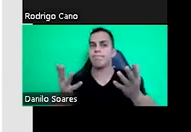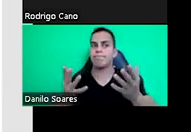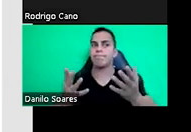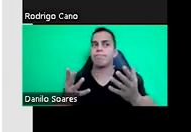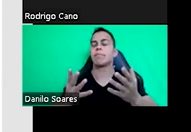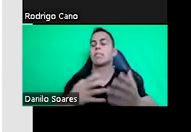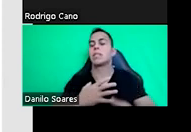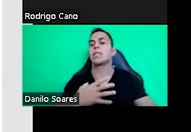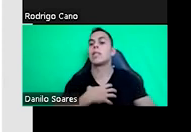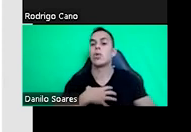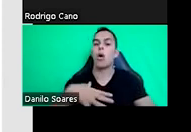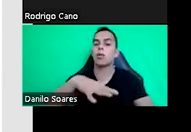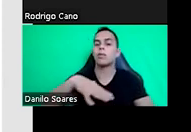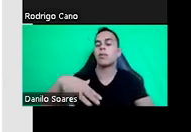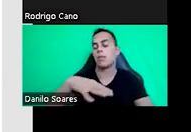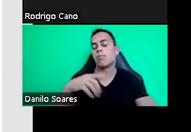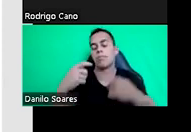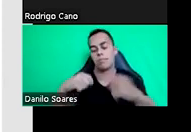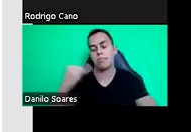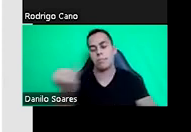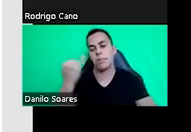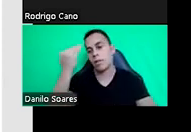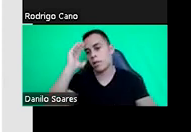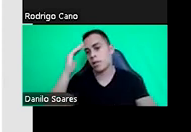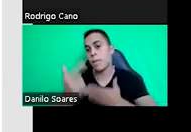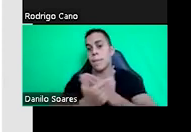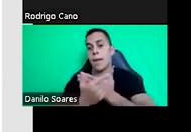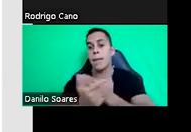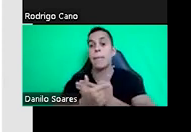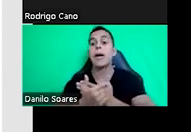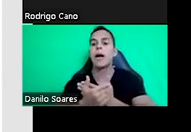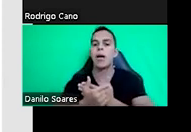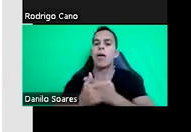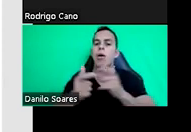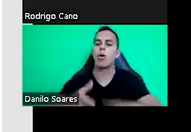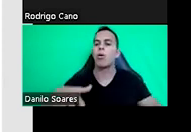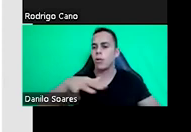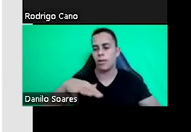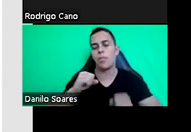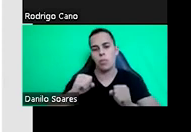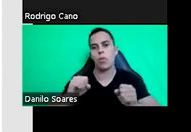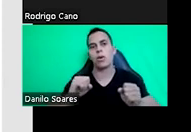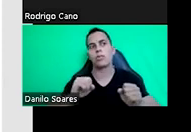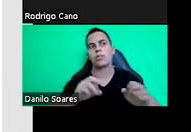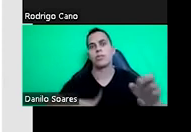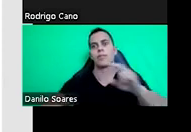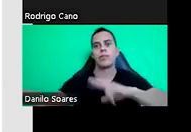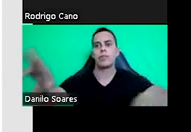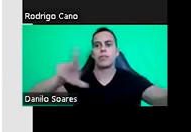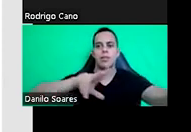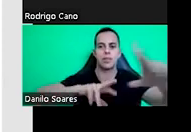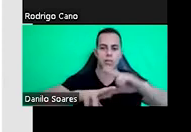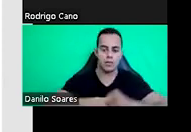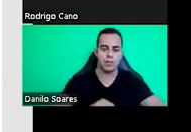entender o papel desse ambiente que pode ser bastante contrastante entre os indivíduos.